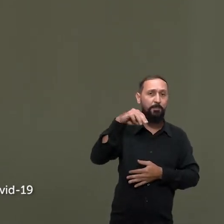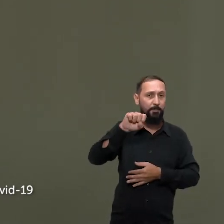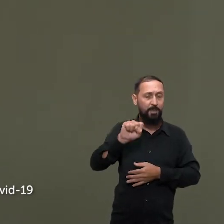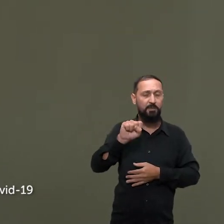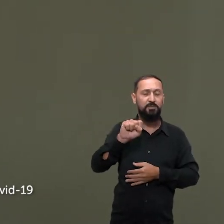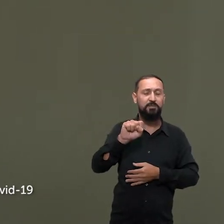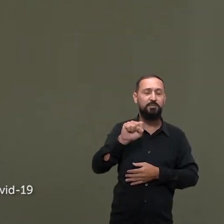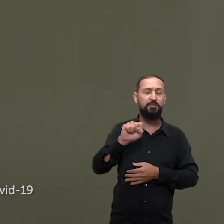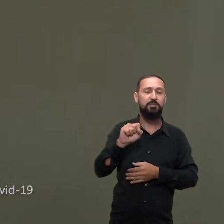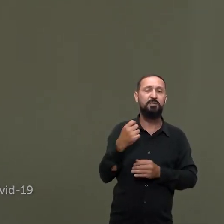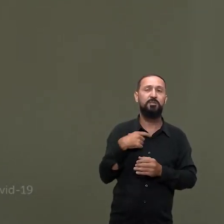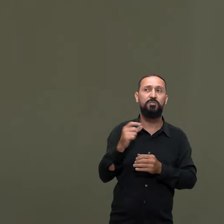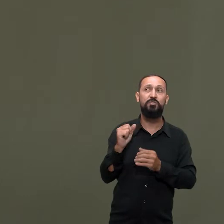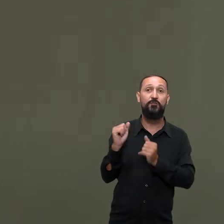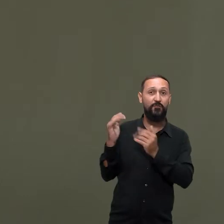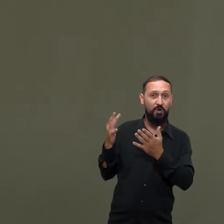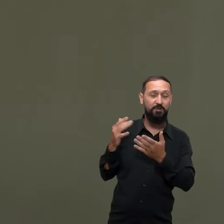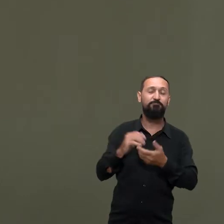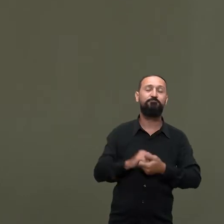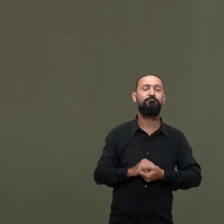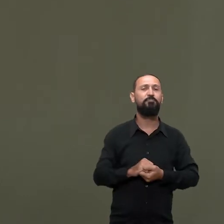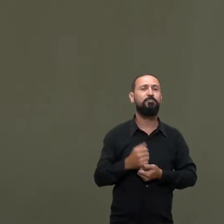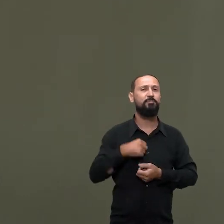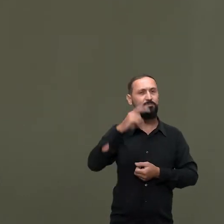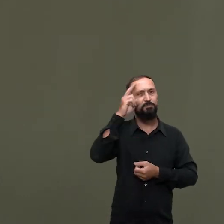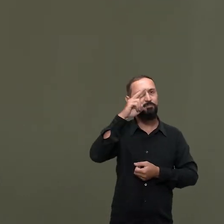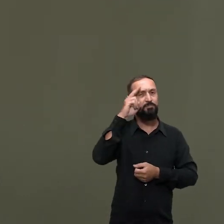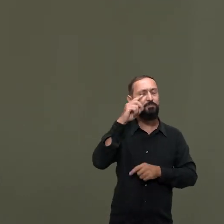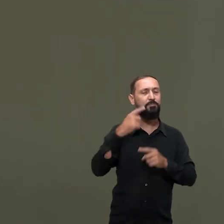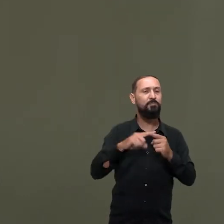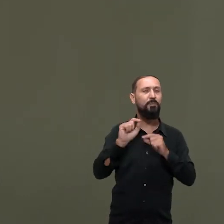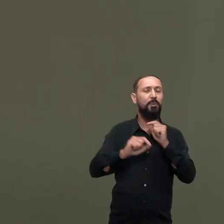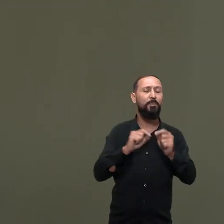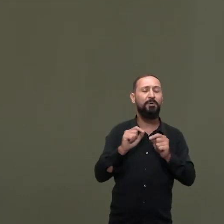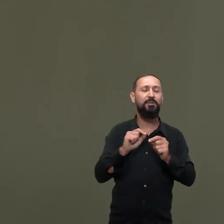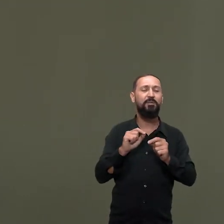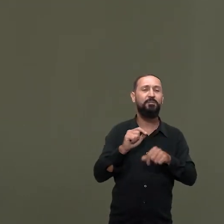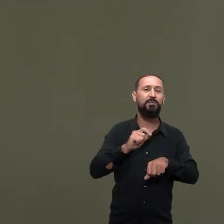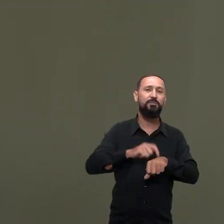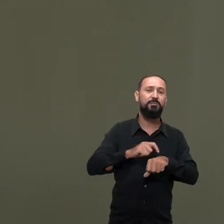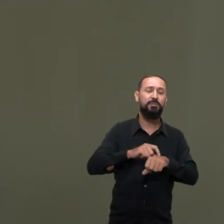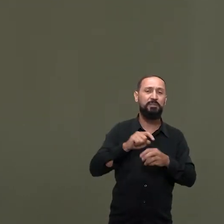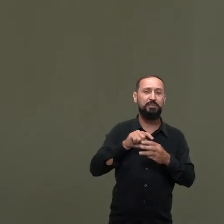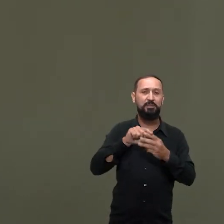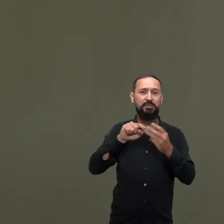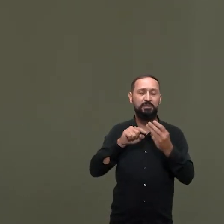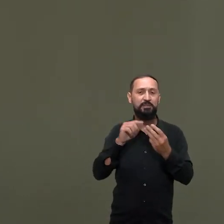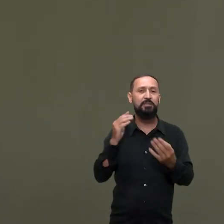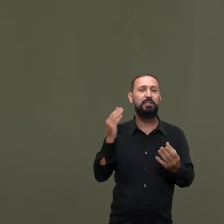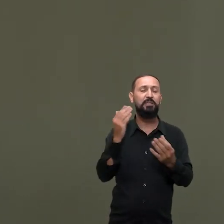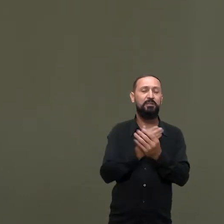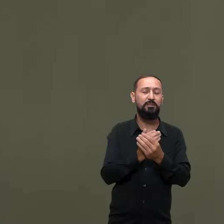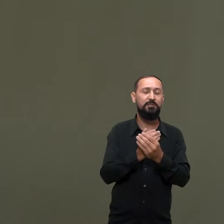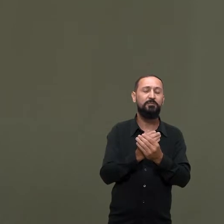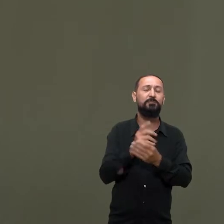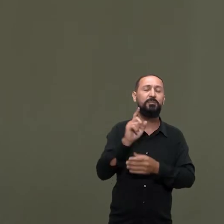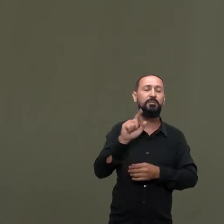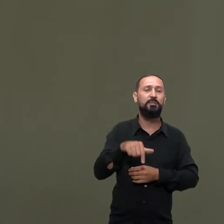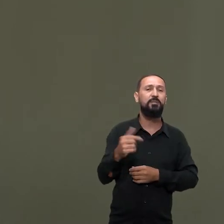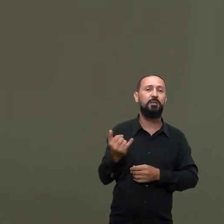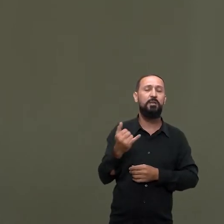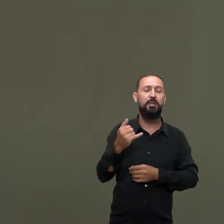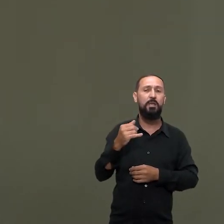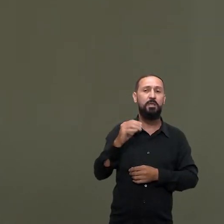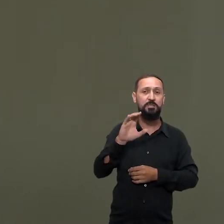ICMS importação. Me recordo muito desse momento, eu nunca vou esquecer, porque talvez essas sejam as 3 ações ACOs,